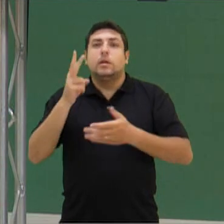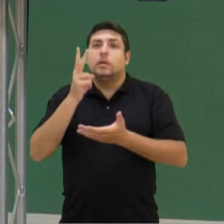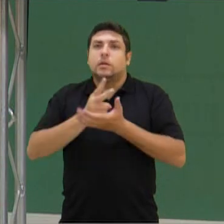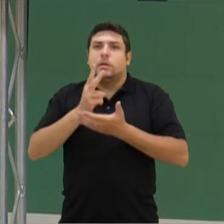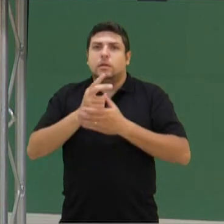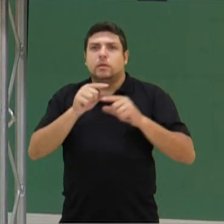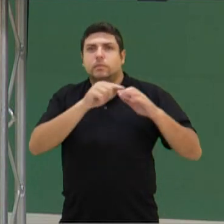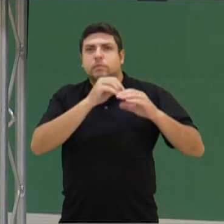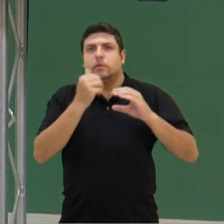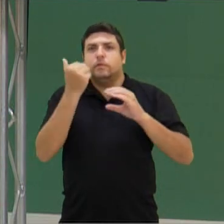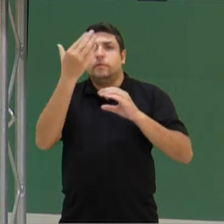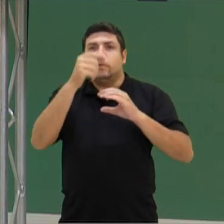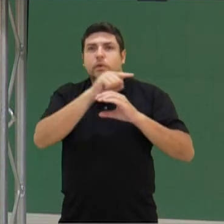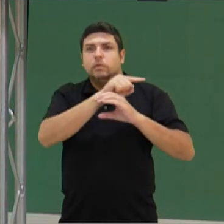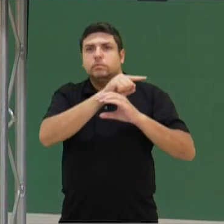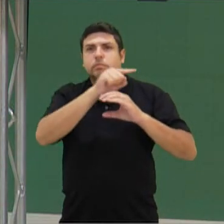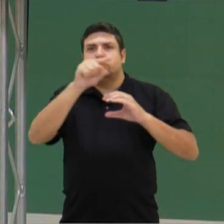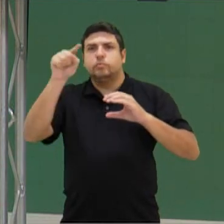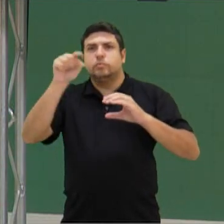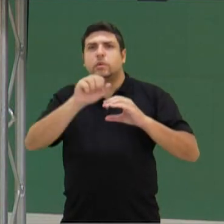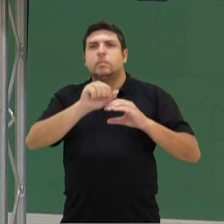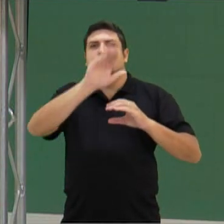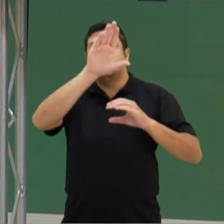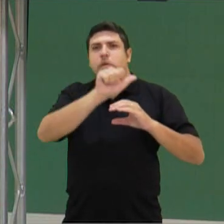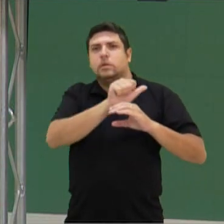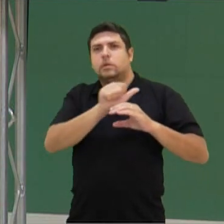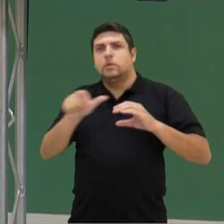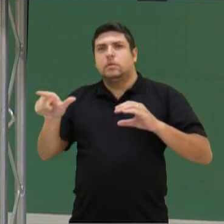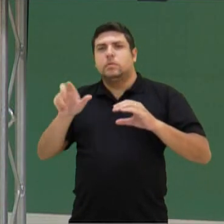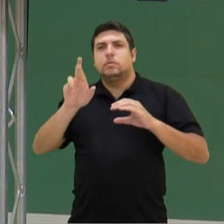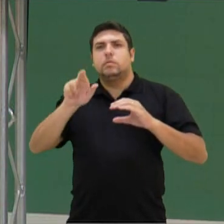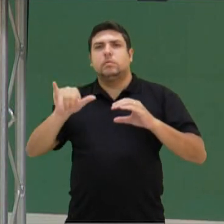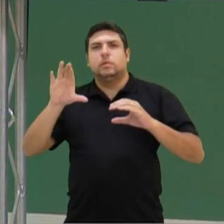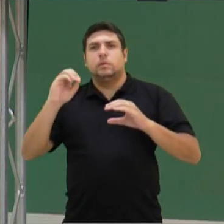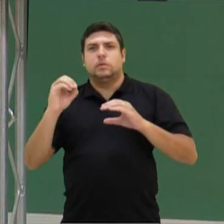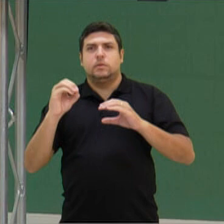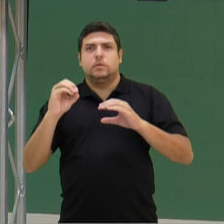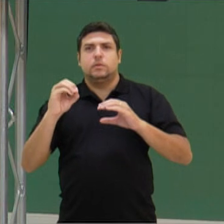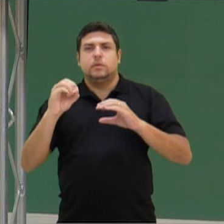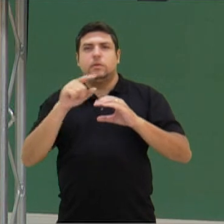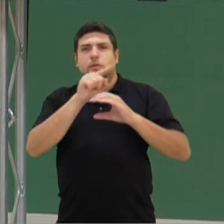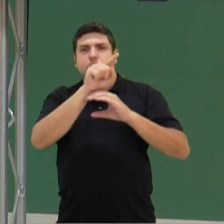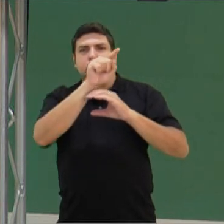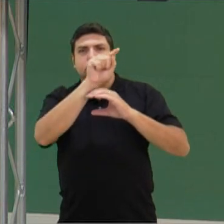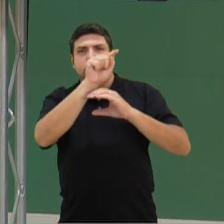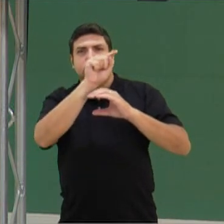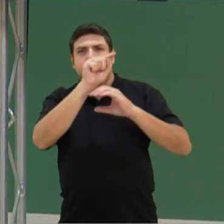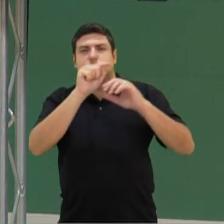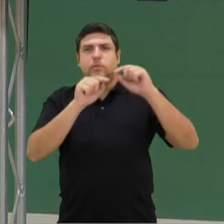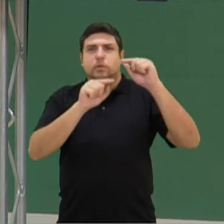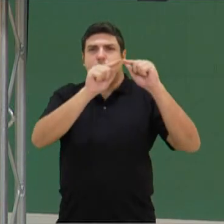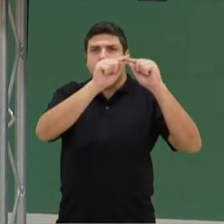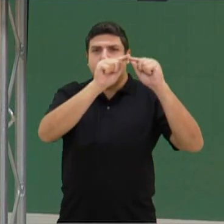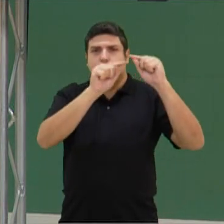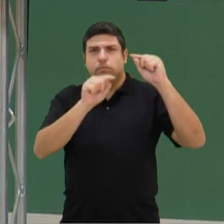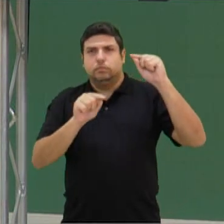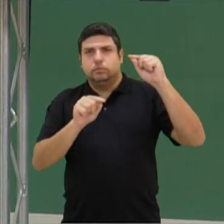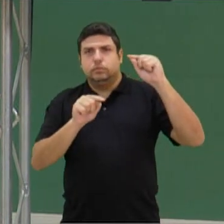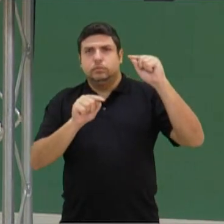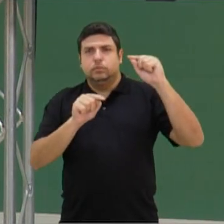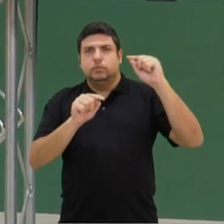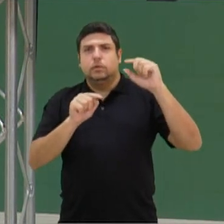maior do que o raio, porque ela não tem nenhum ponto em comum com a circunferência. Então, a distância entre R que a reta IC é maior do que o raio.